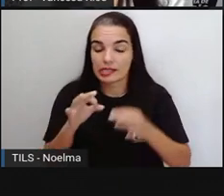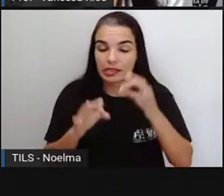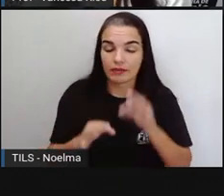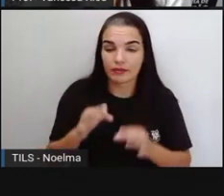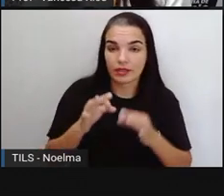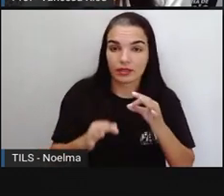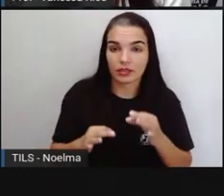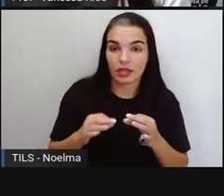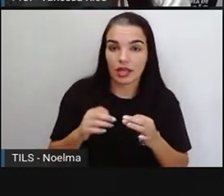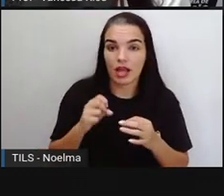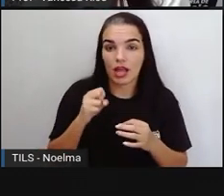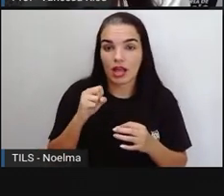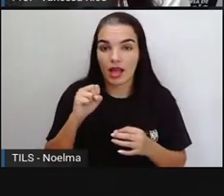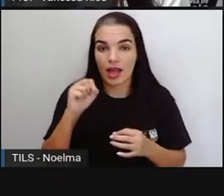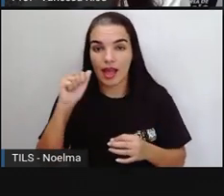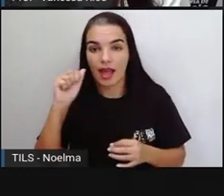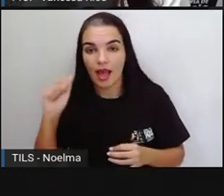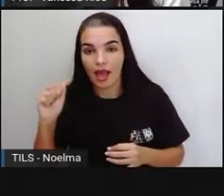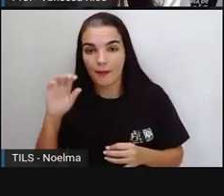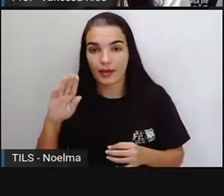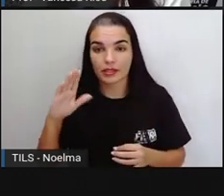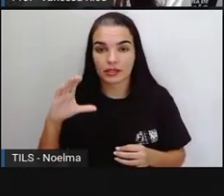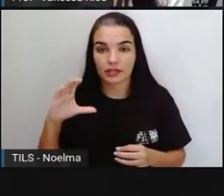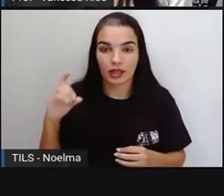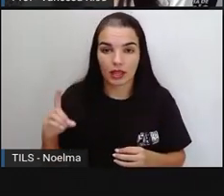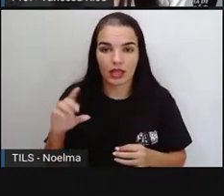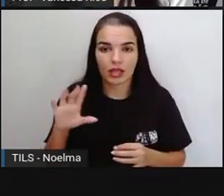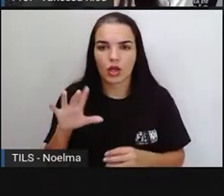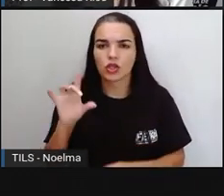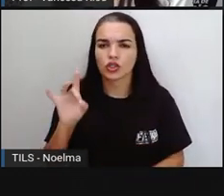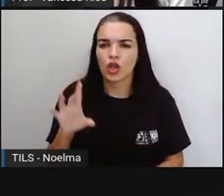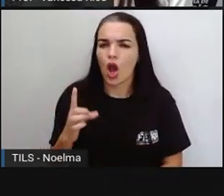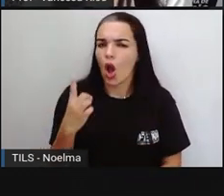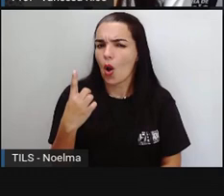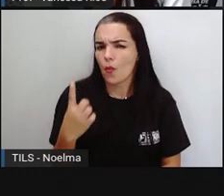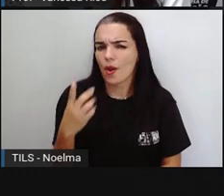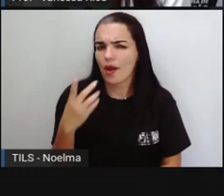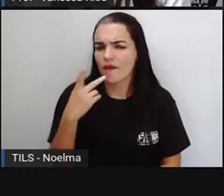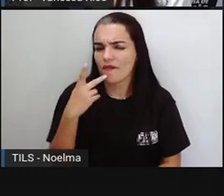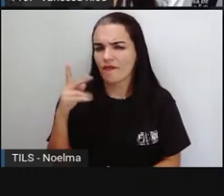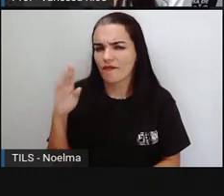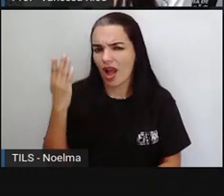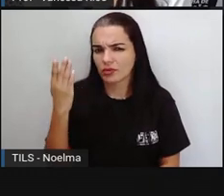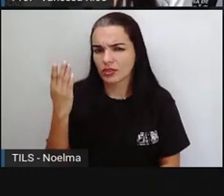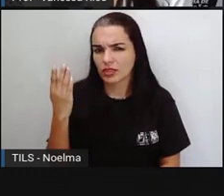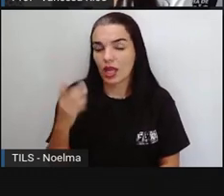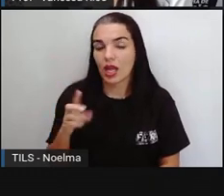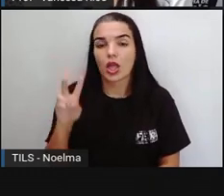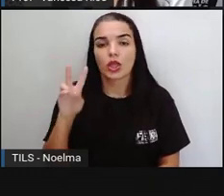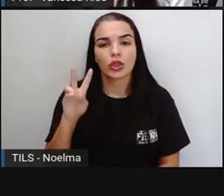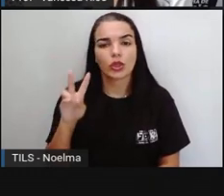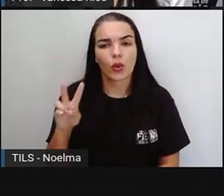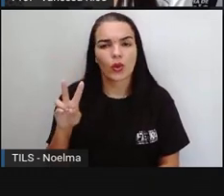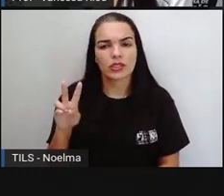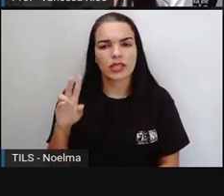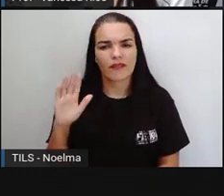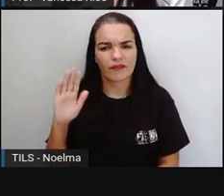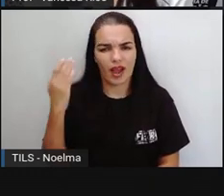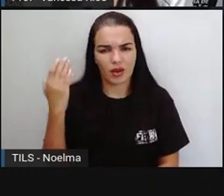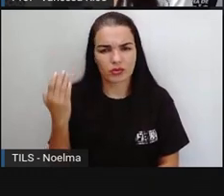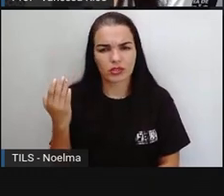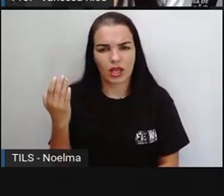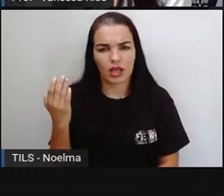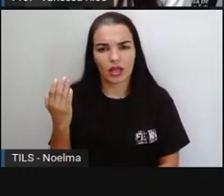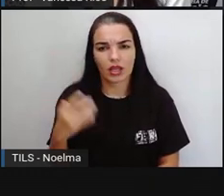as afirmativas a seguir. Somente a 1 é falsa? Não. Somente a 2 é